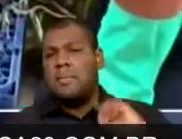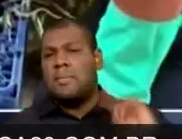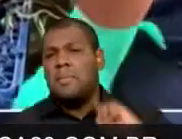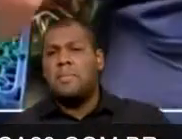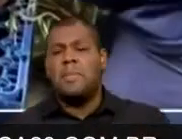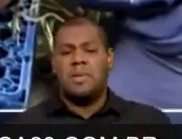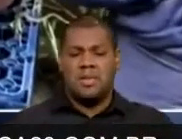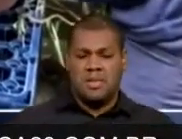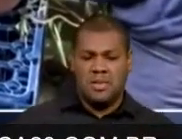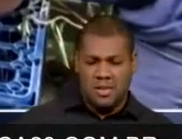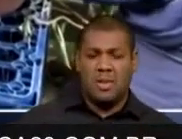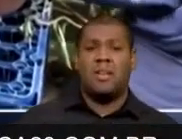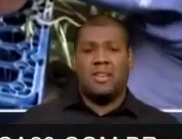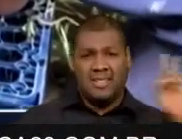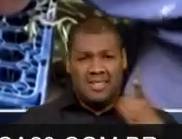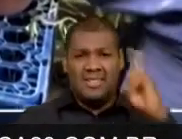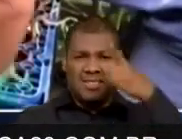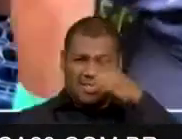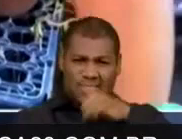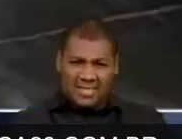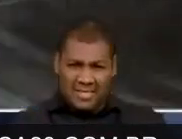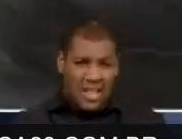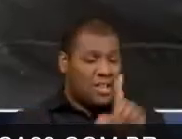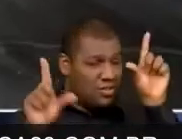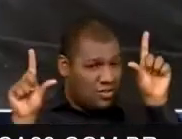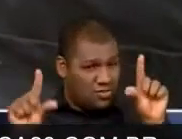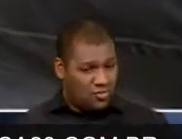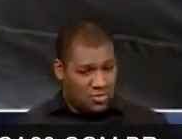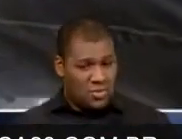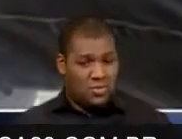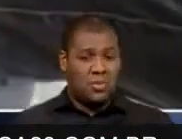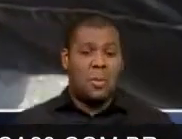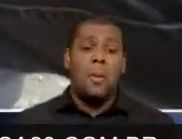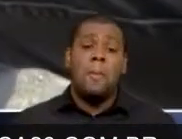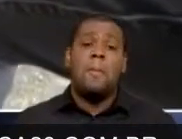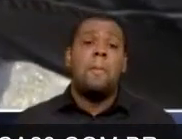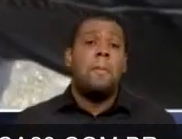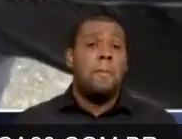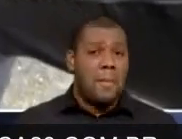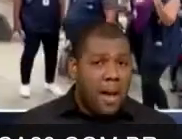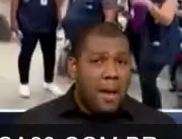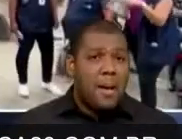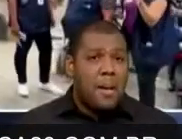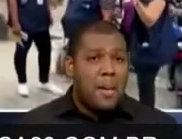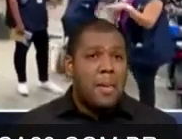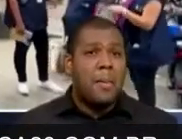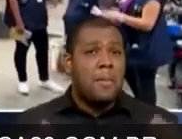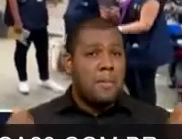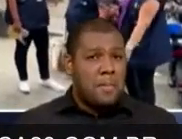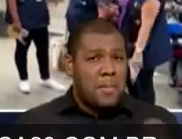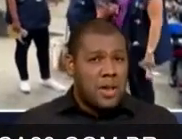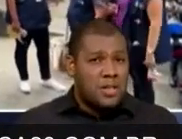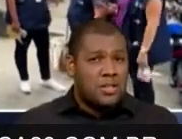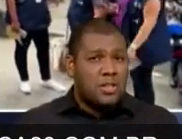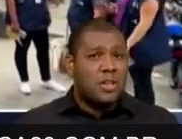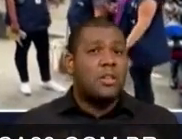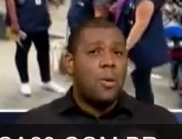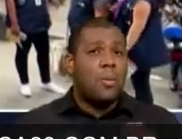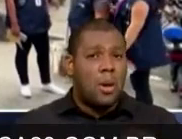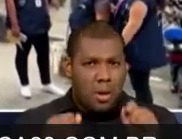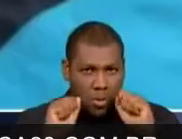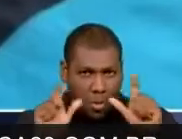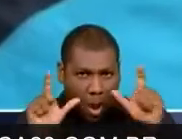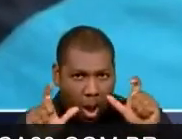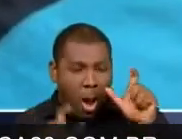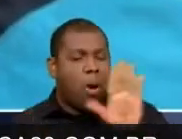que apresenta aí o maior número de notificações no Brasil. Mas isso não significa que dá para baixar a guarda com a doença.